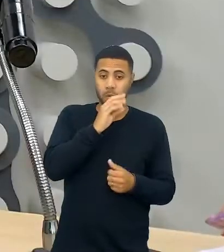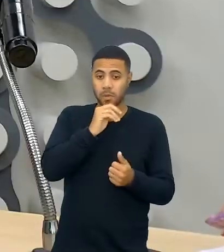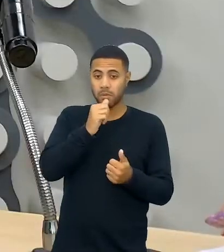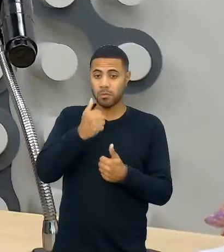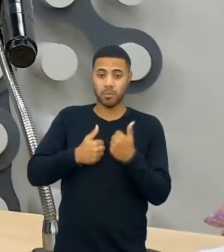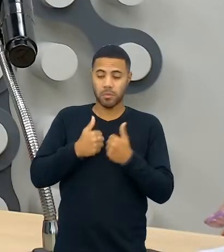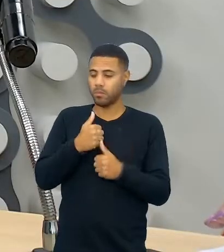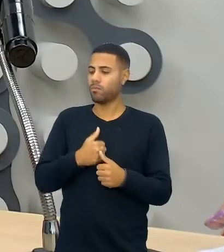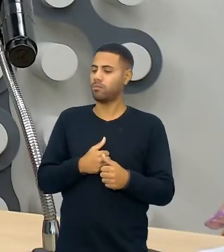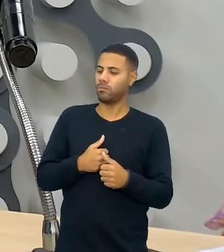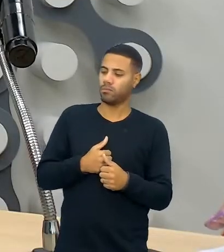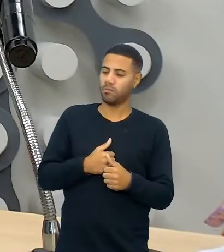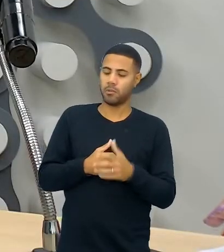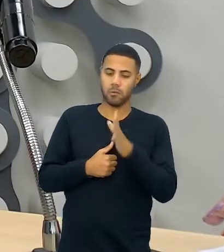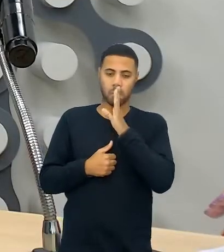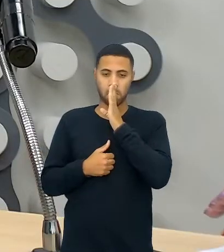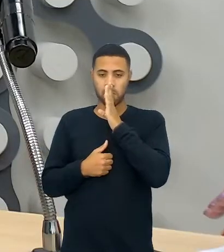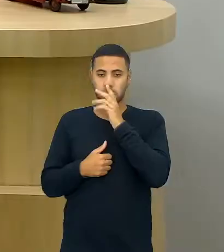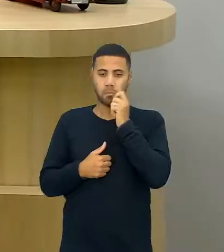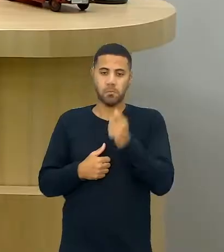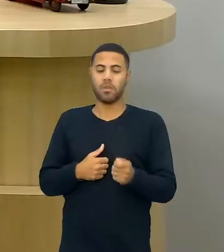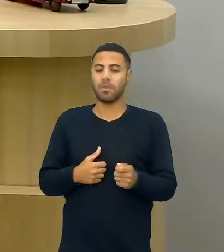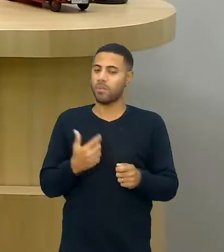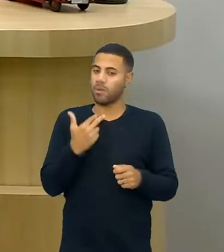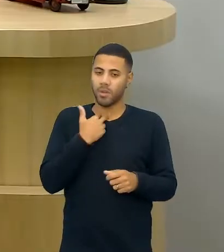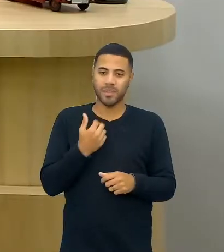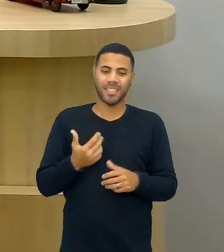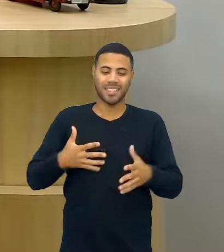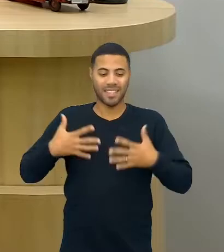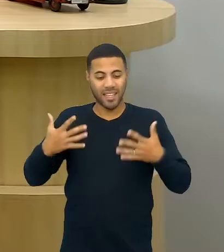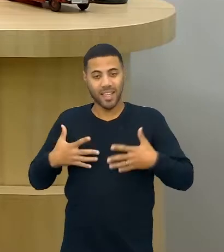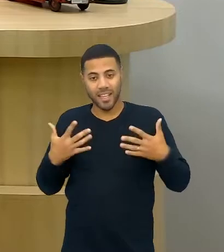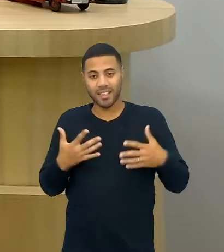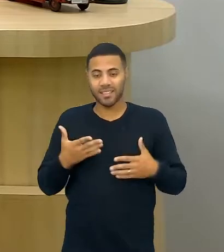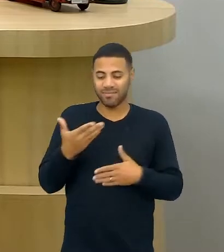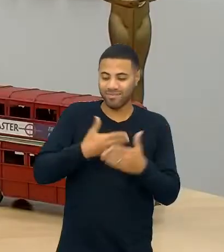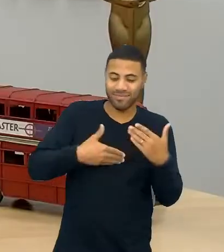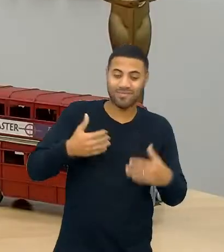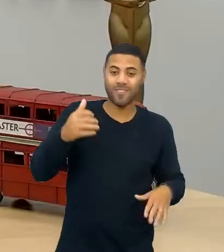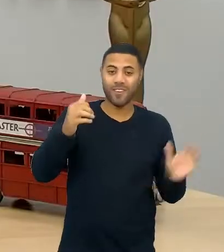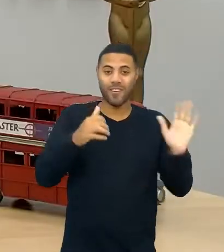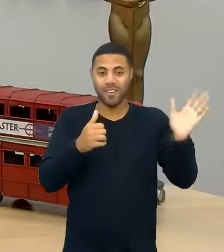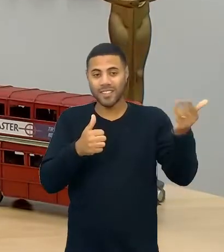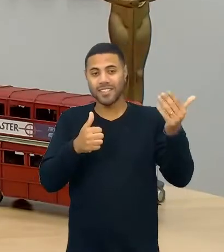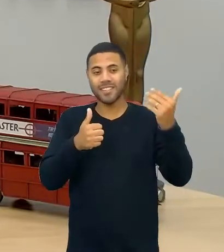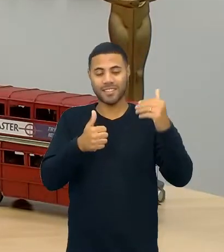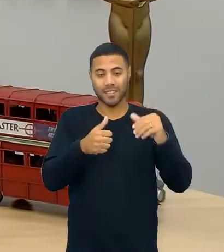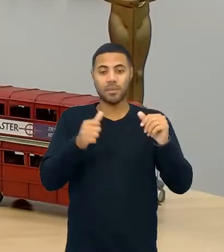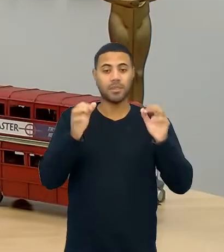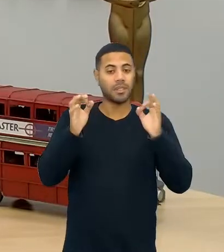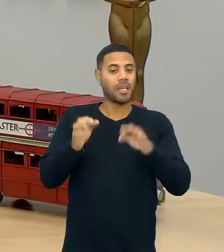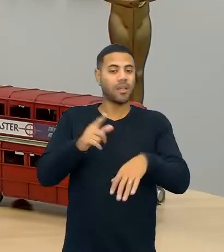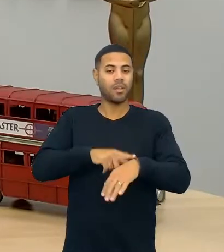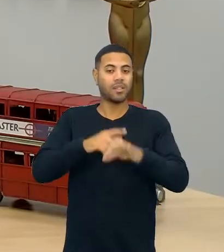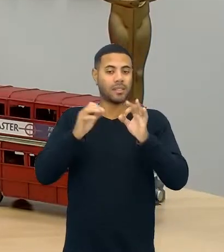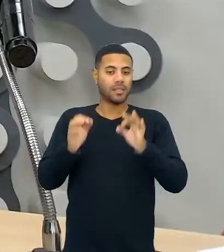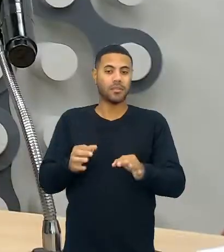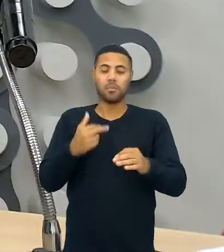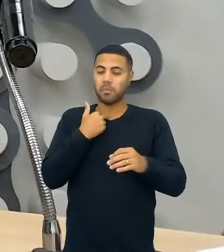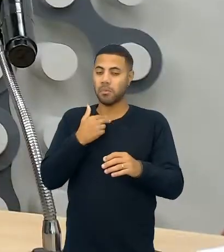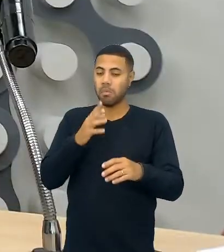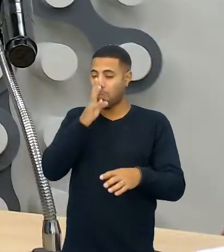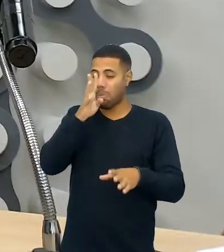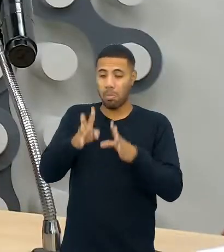nem falam se a pessoa for muito antipática. E aquela questão, né? O momento certo de abordar o atleta. Também não